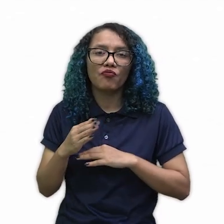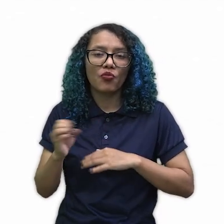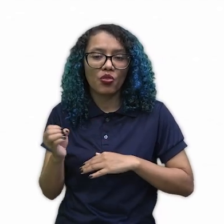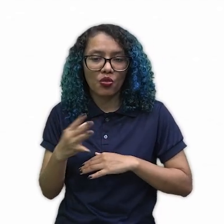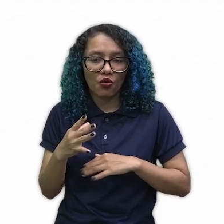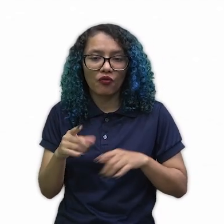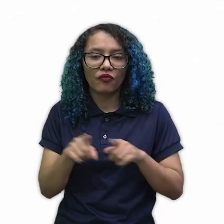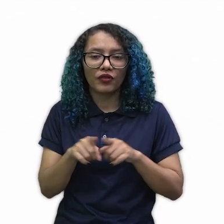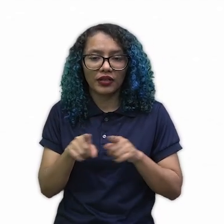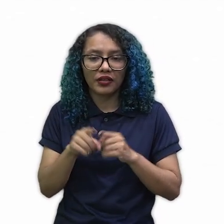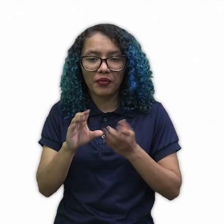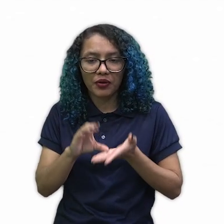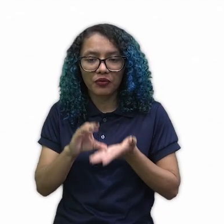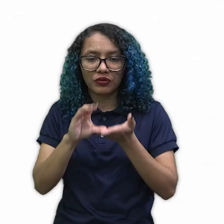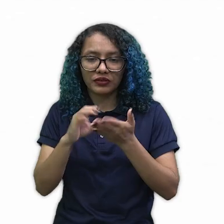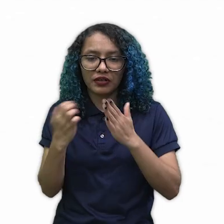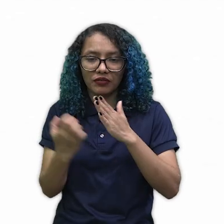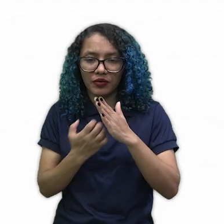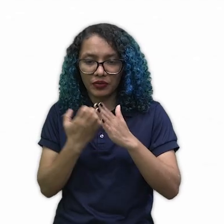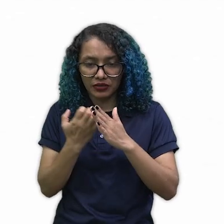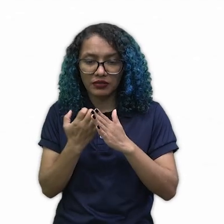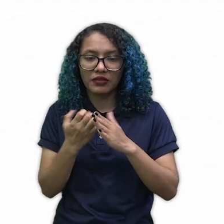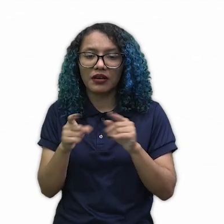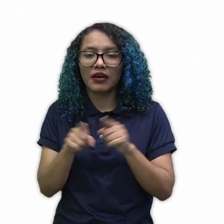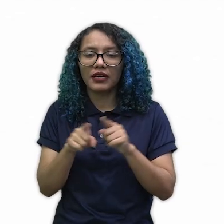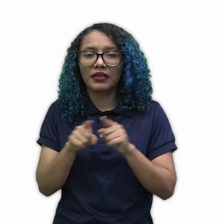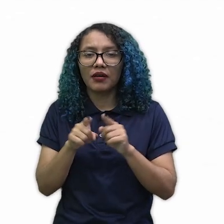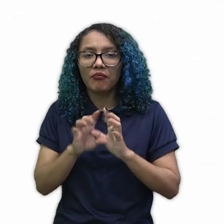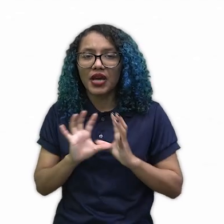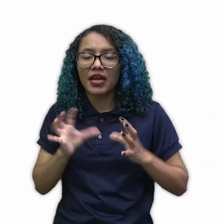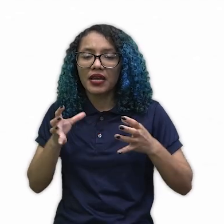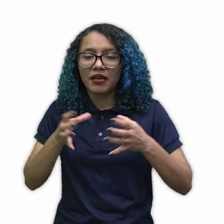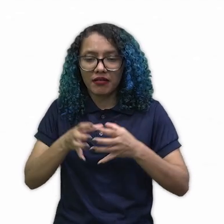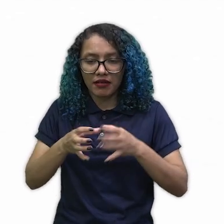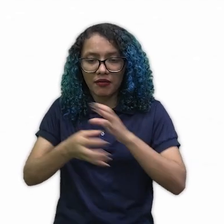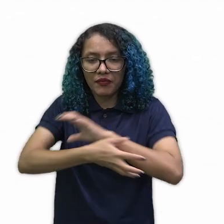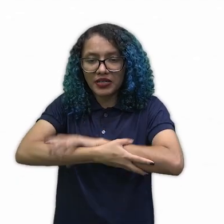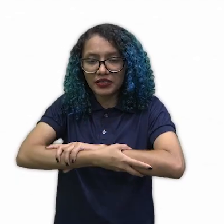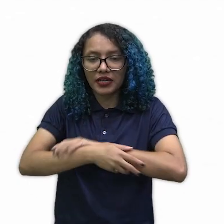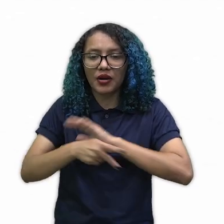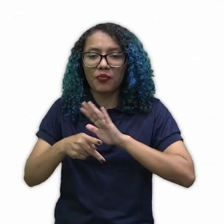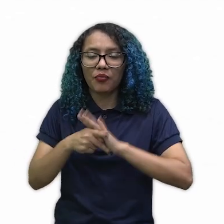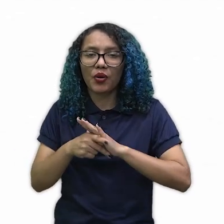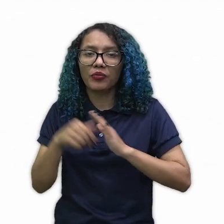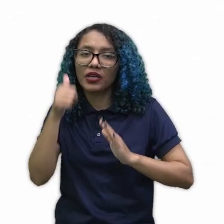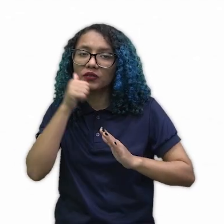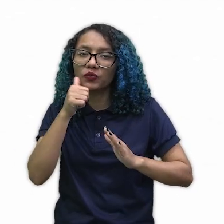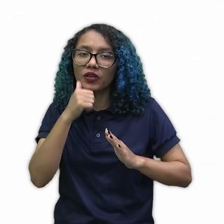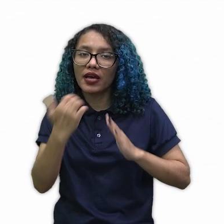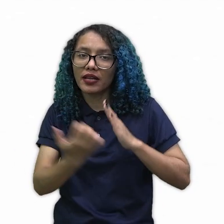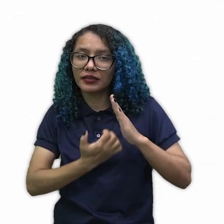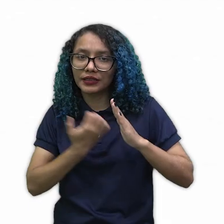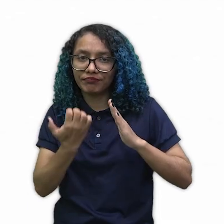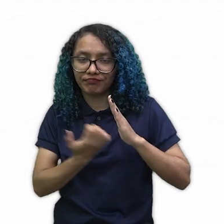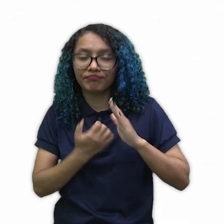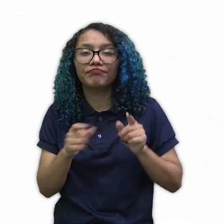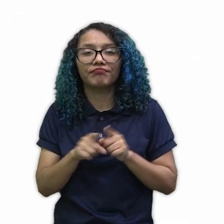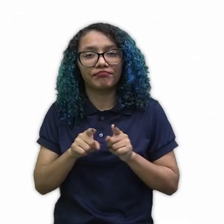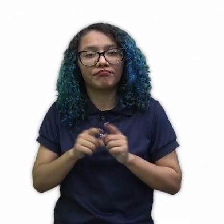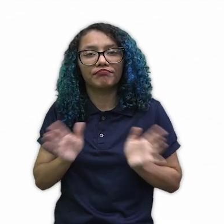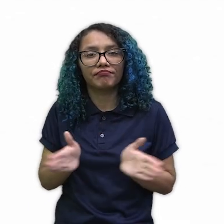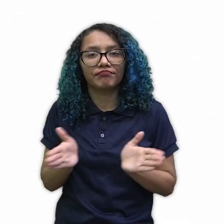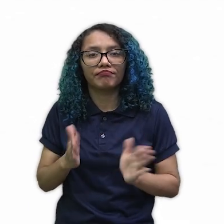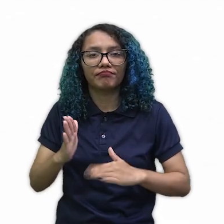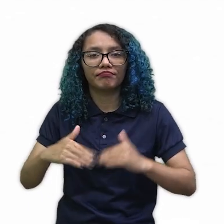do BRICS e da Aliança Empresarial das Mulheres, já inserindo também as mulheres para também ter o